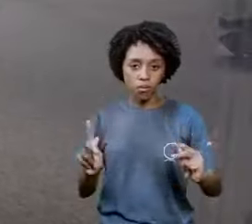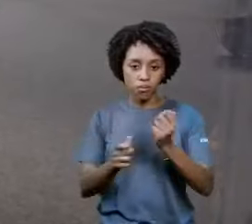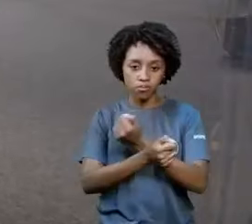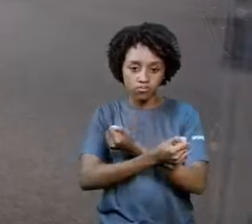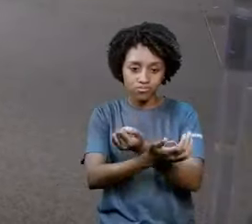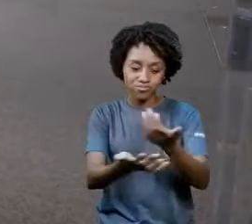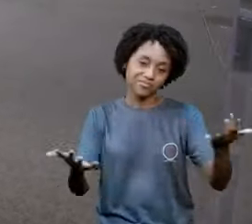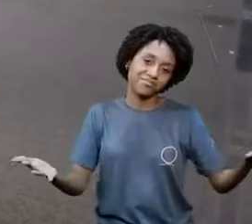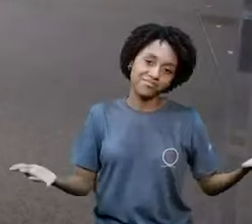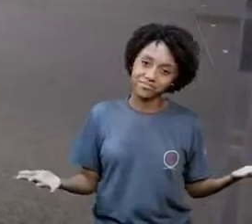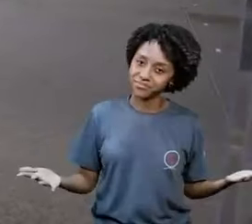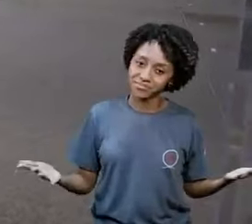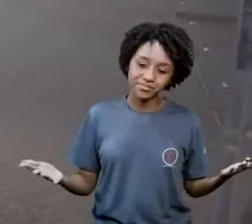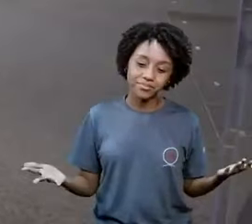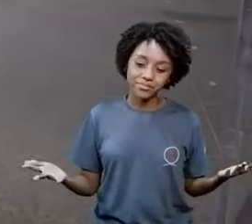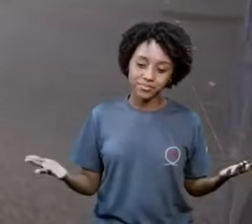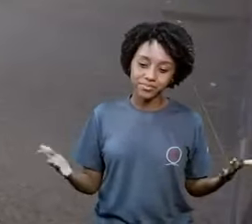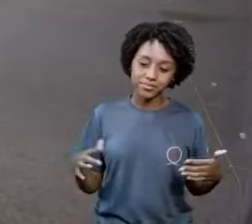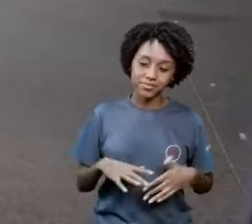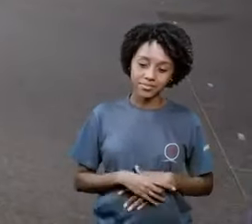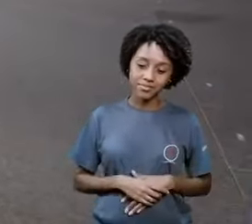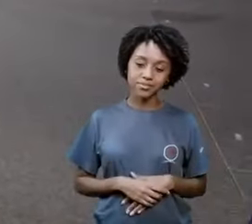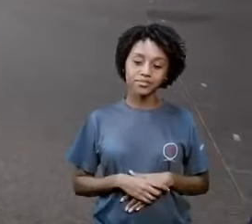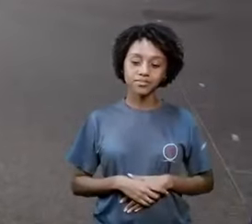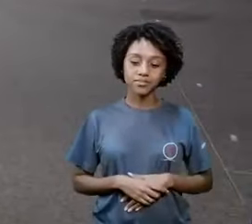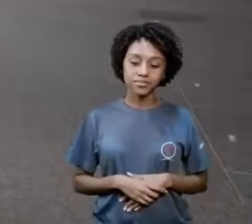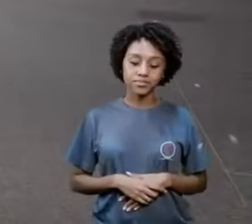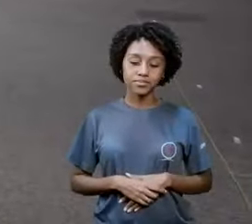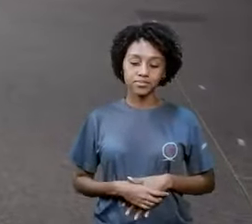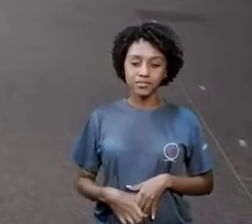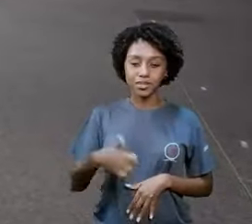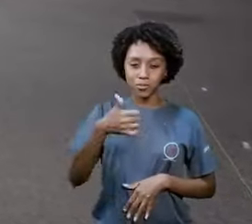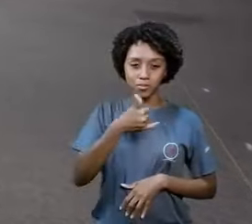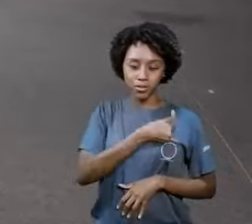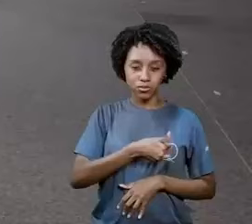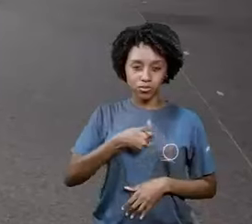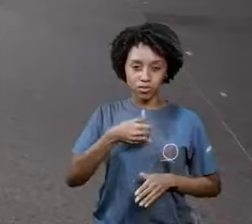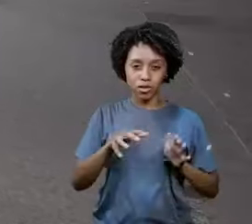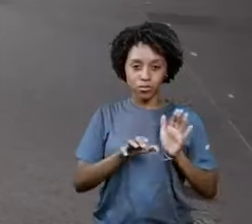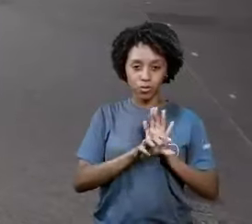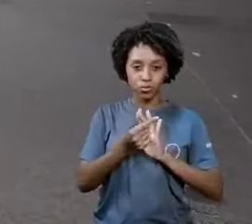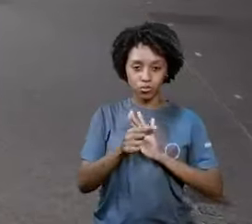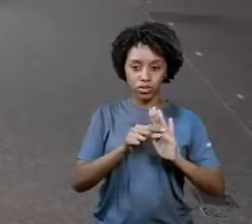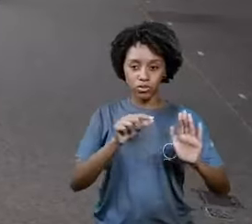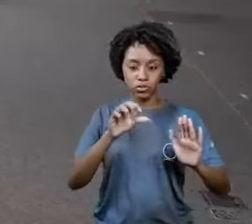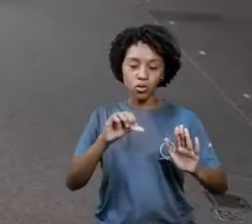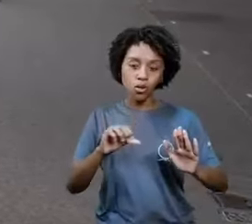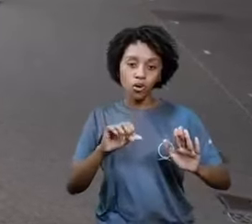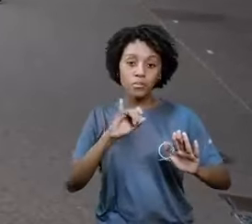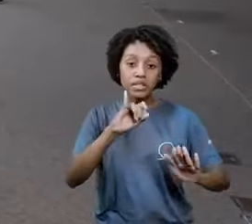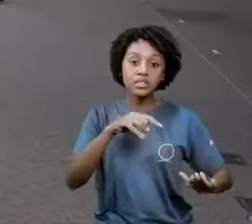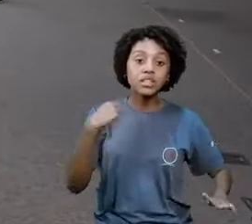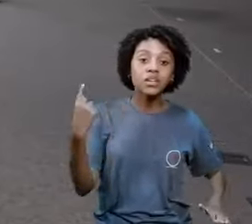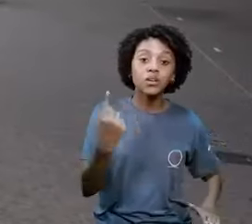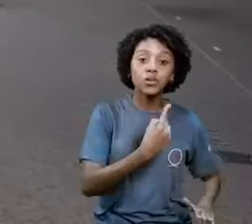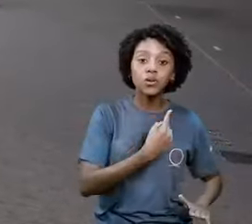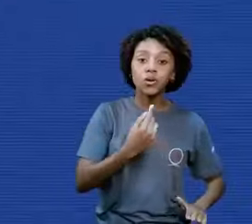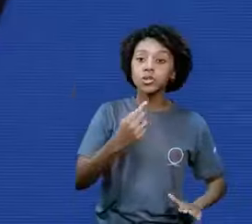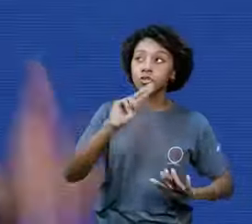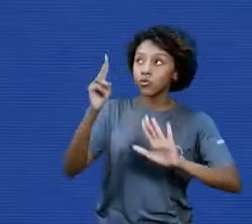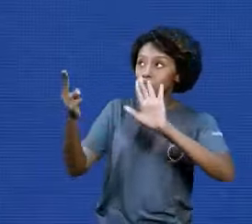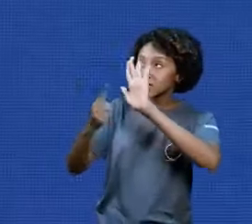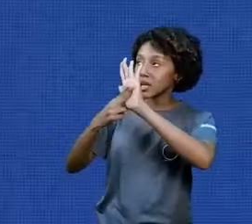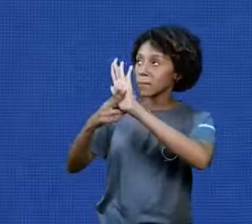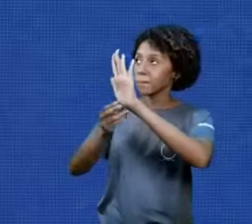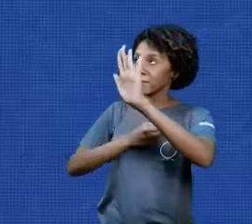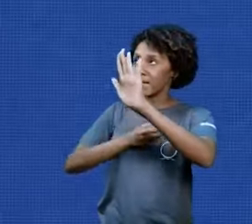ninguém pode te dar Glória olha Primeira João 1:9 se confessarmos os nossos pecados é